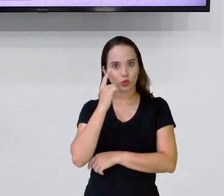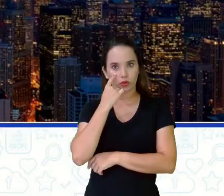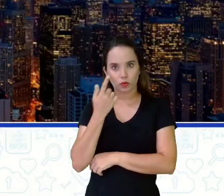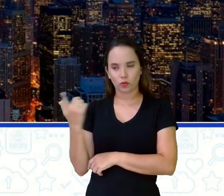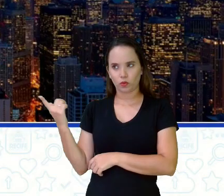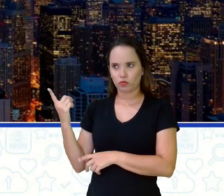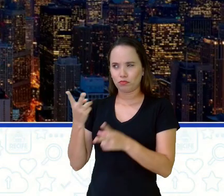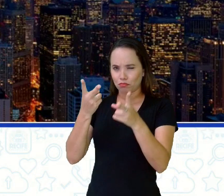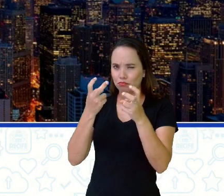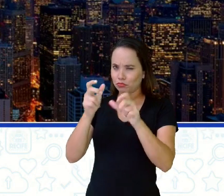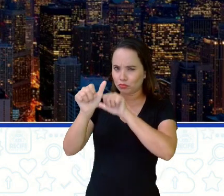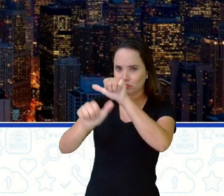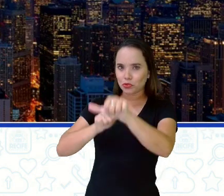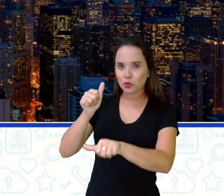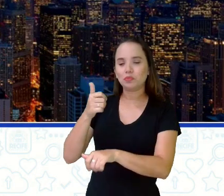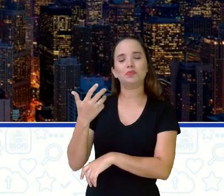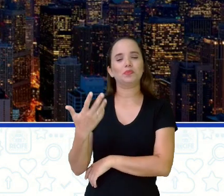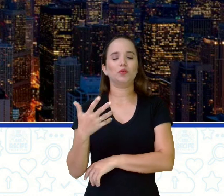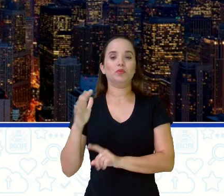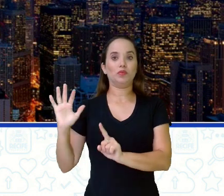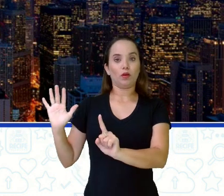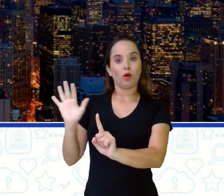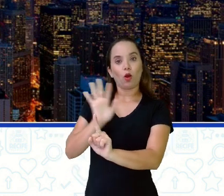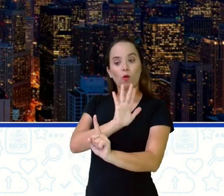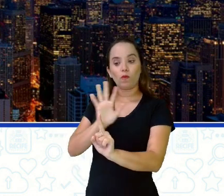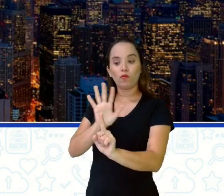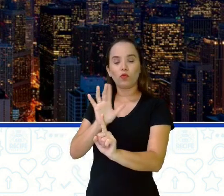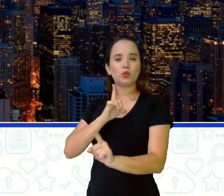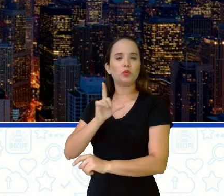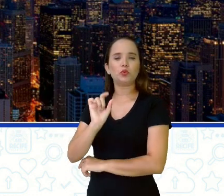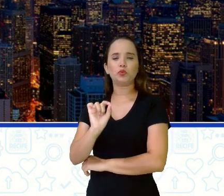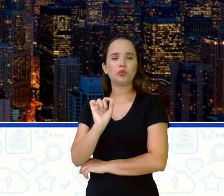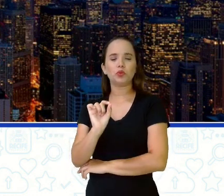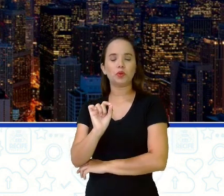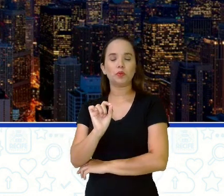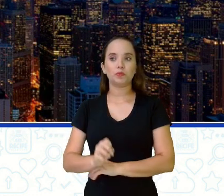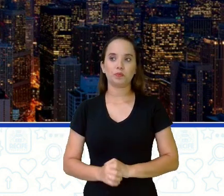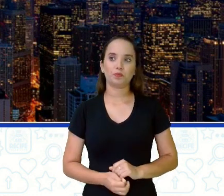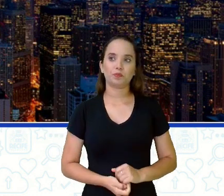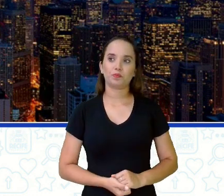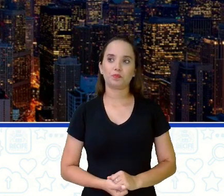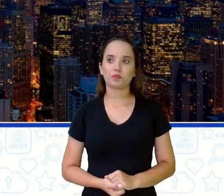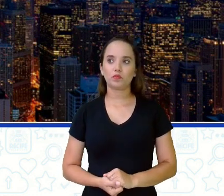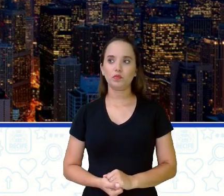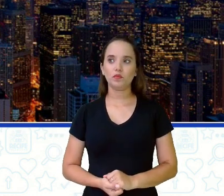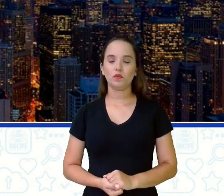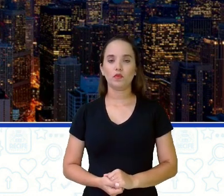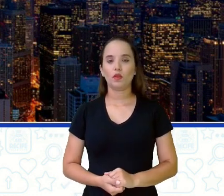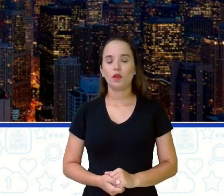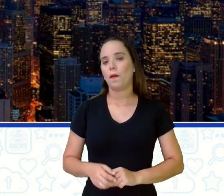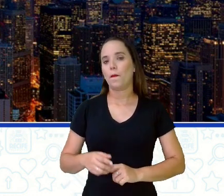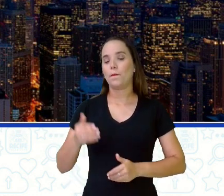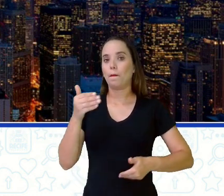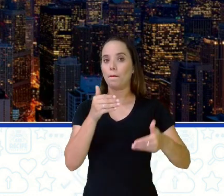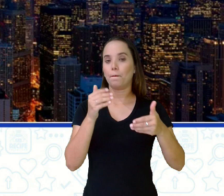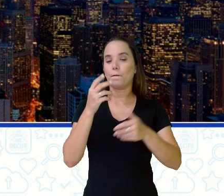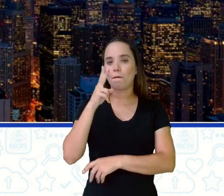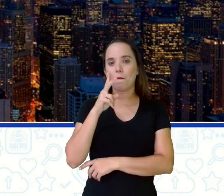Então, observa aí ao fundo o que é que a gente tem. Então, a gente tem, primeiro, uma forte